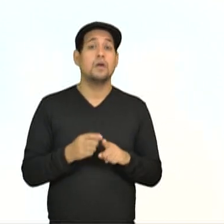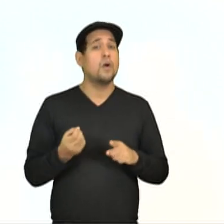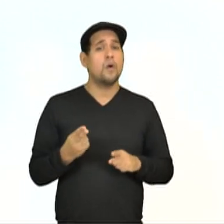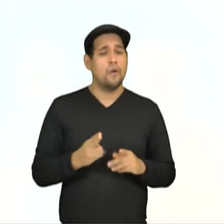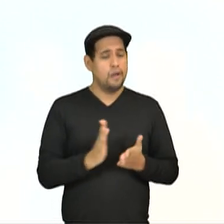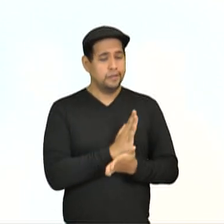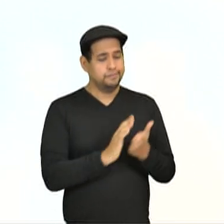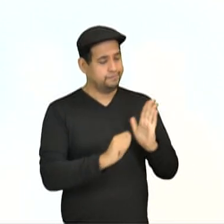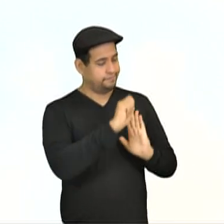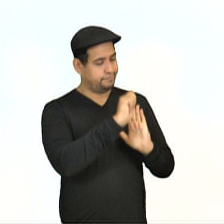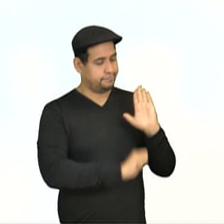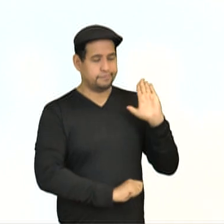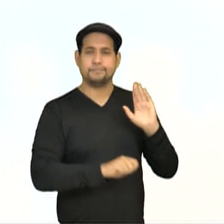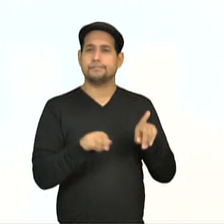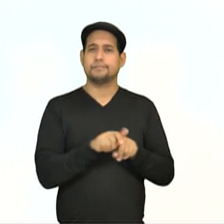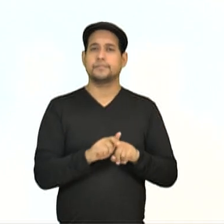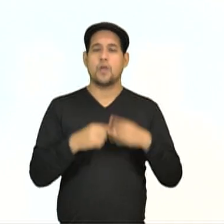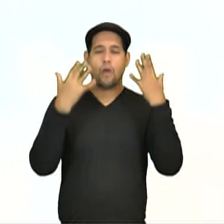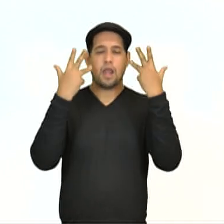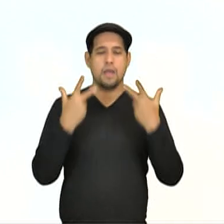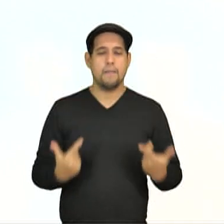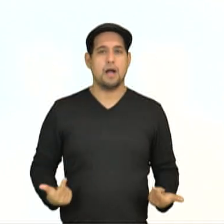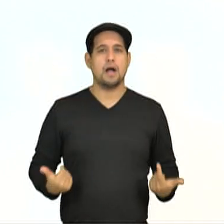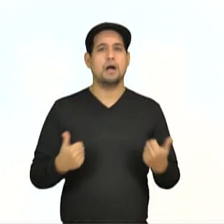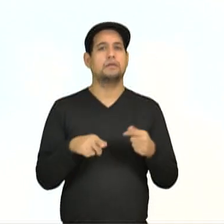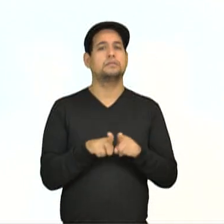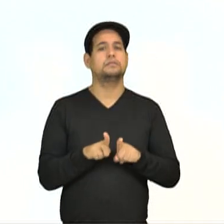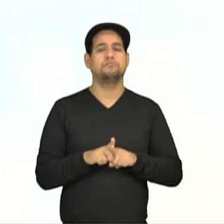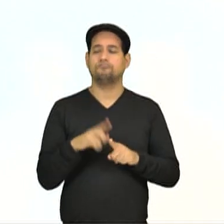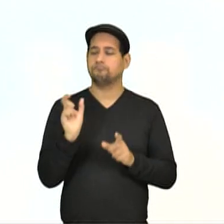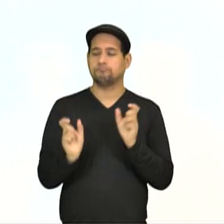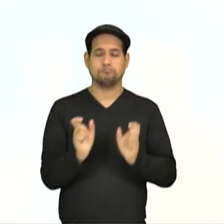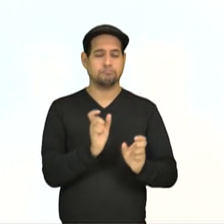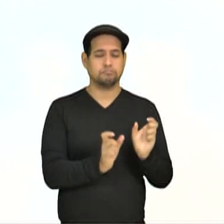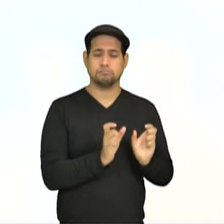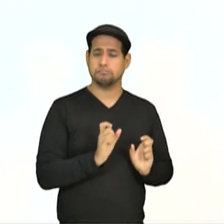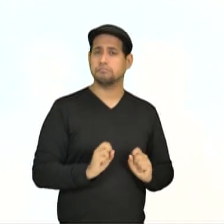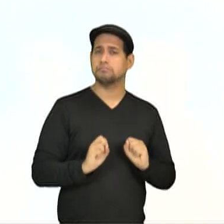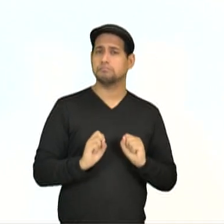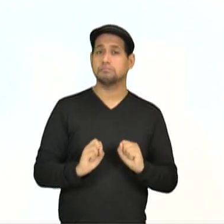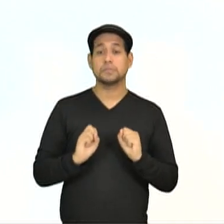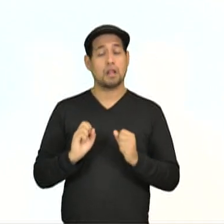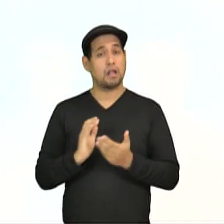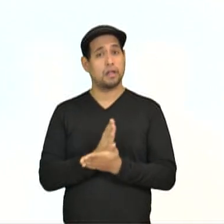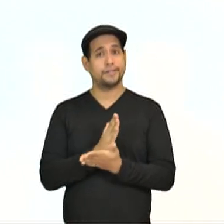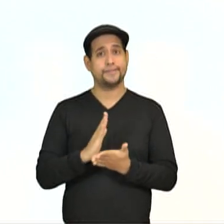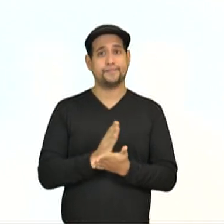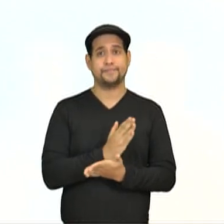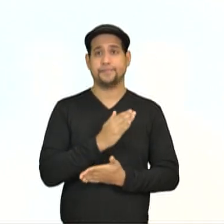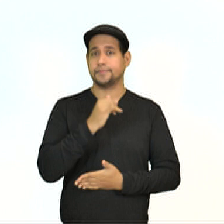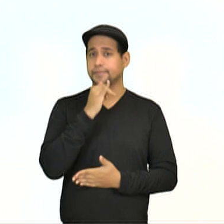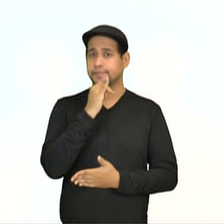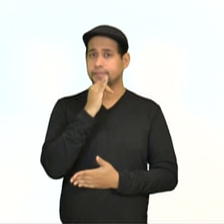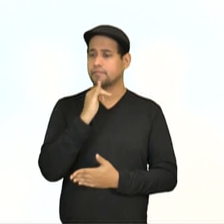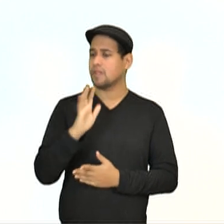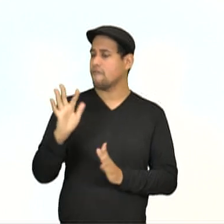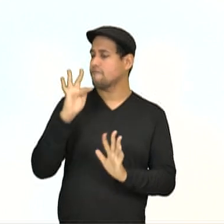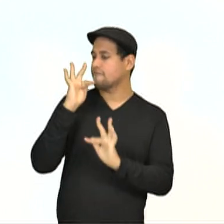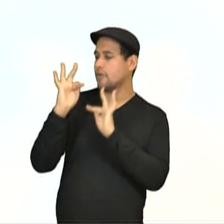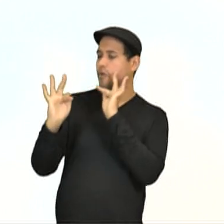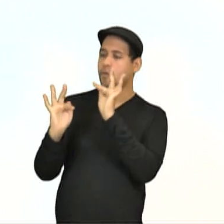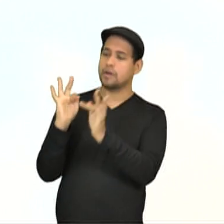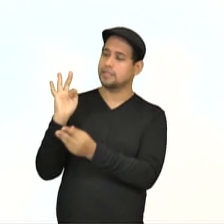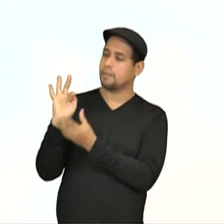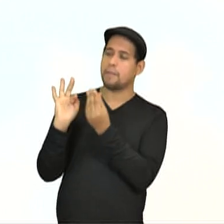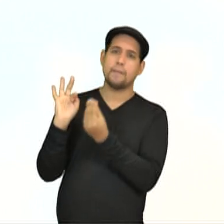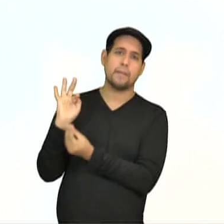um texto no qual os animais, os personagens poderiam ser às vezes flores,